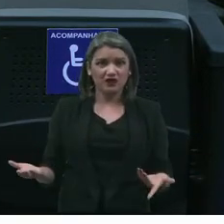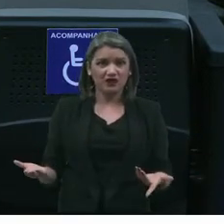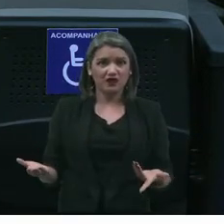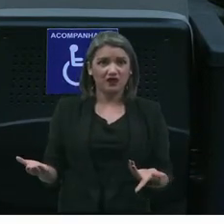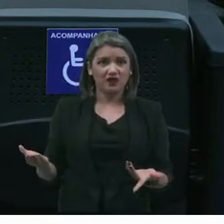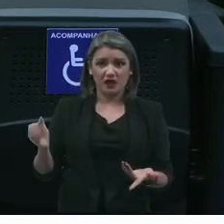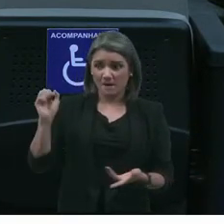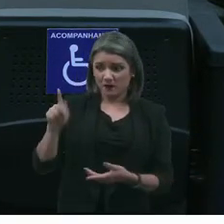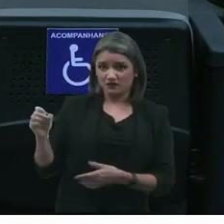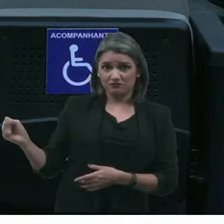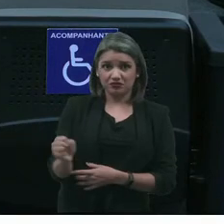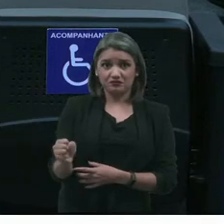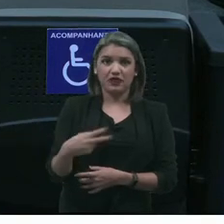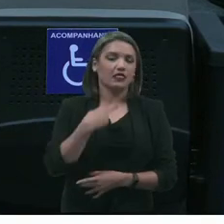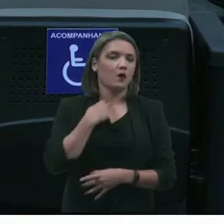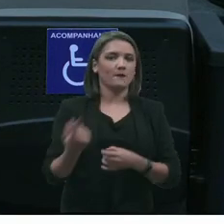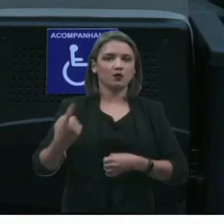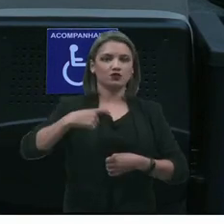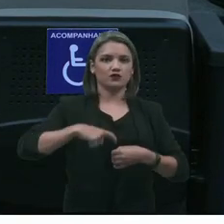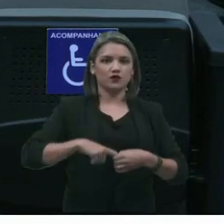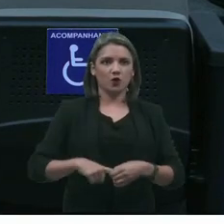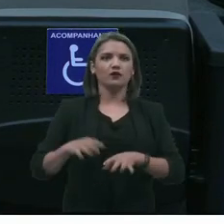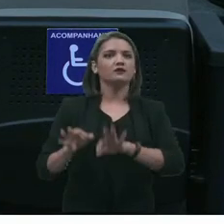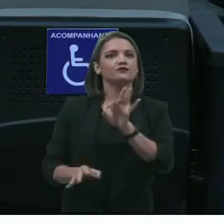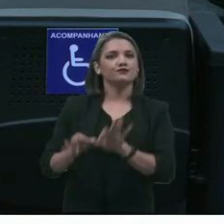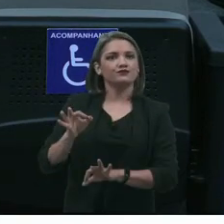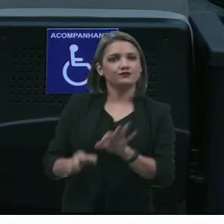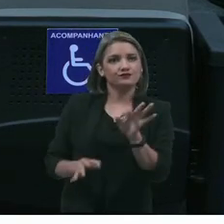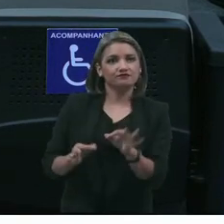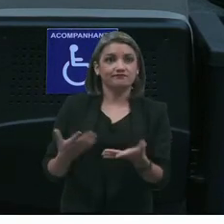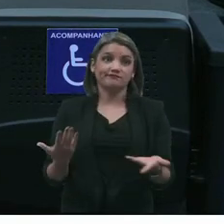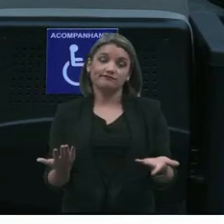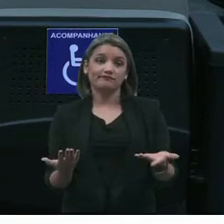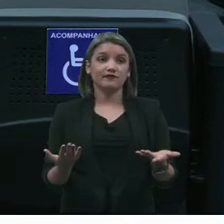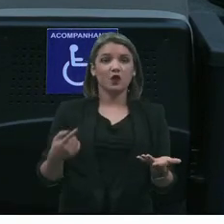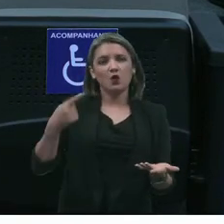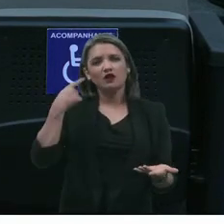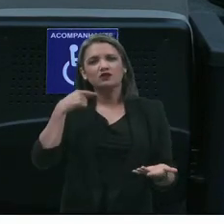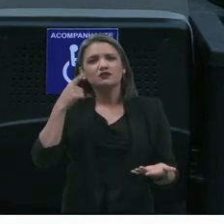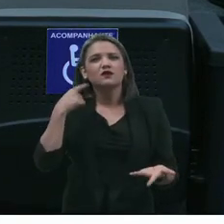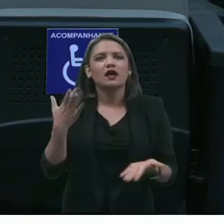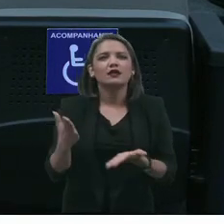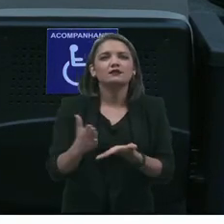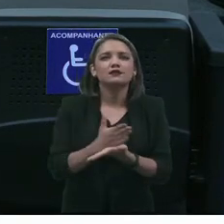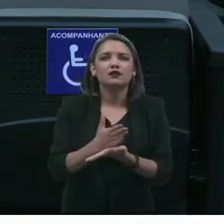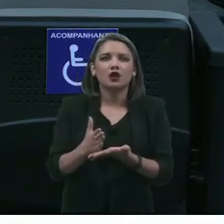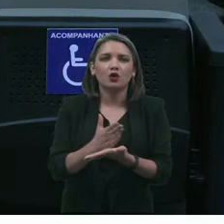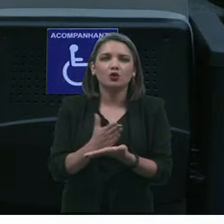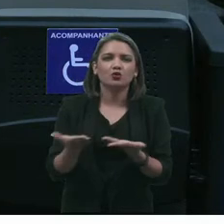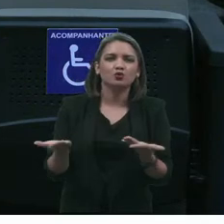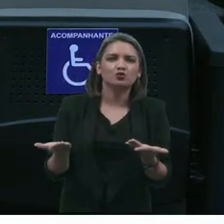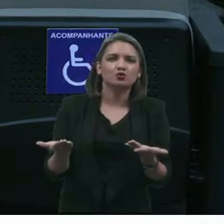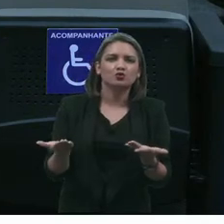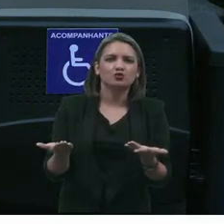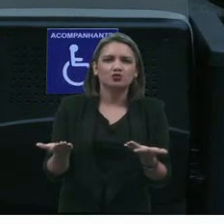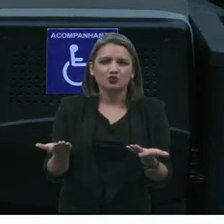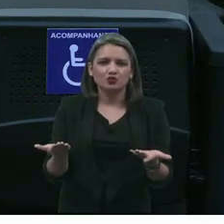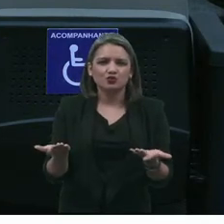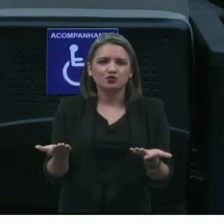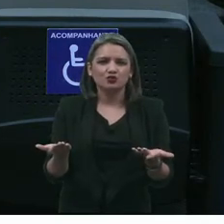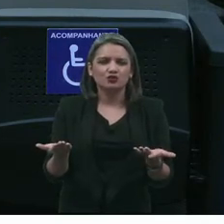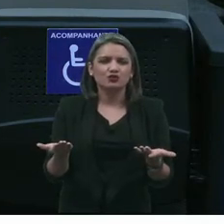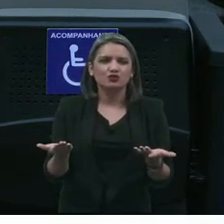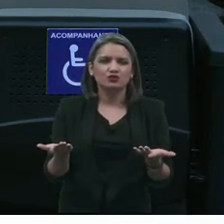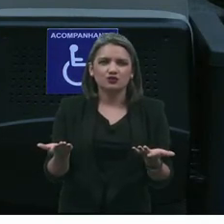A magistratura ele não retorna. Eventualmente, a advocacia, em alguns, o conselheiro Terto, que é representante da ordem aqui, o conselheiro Marcos